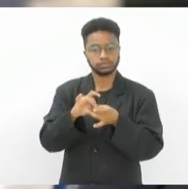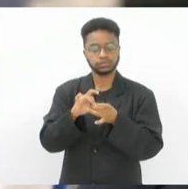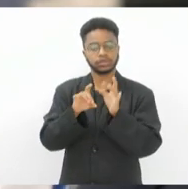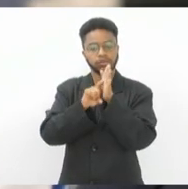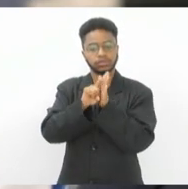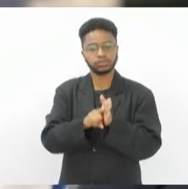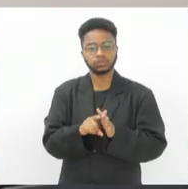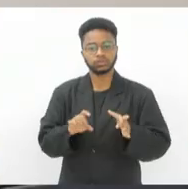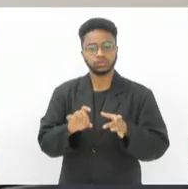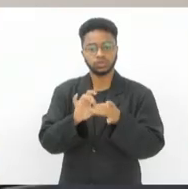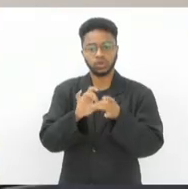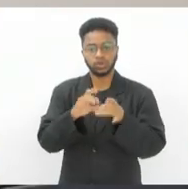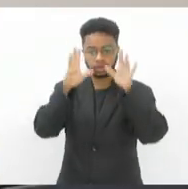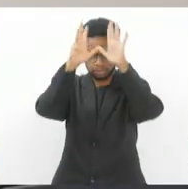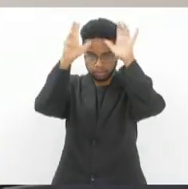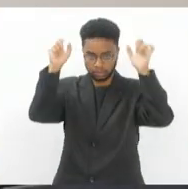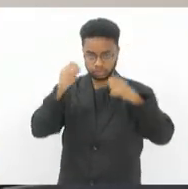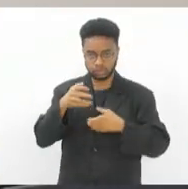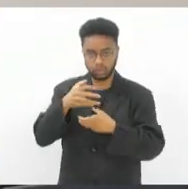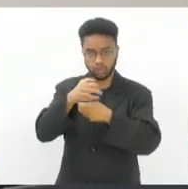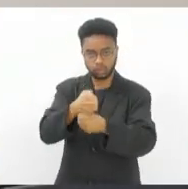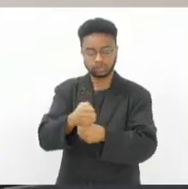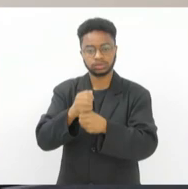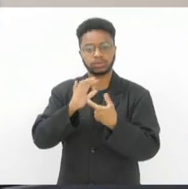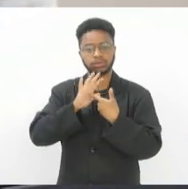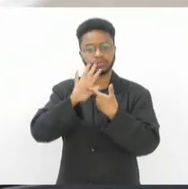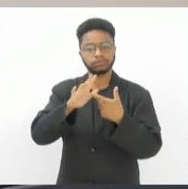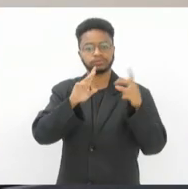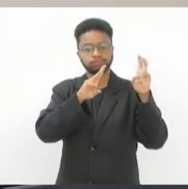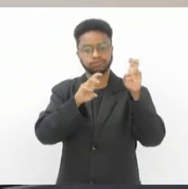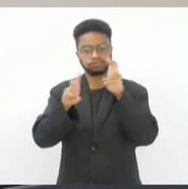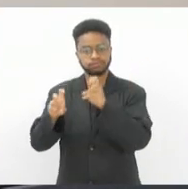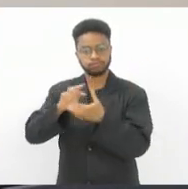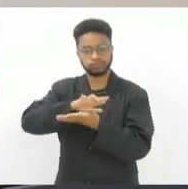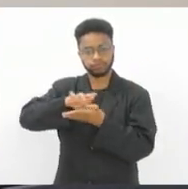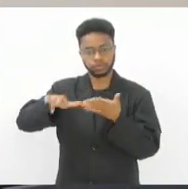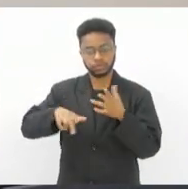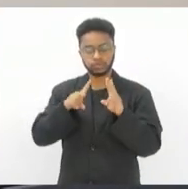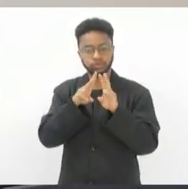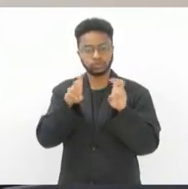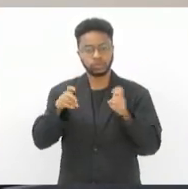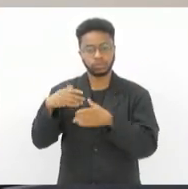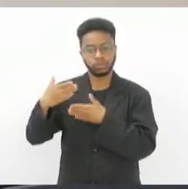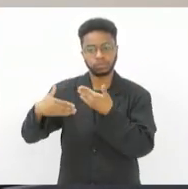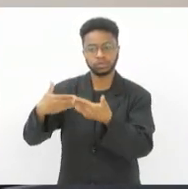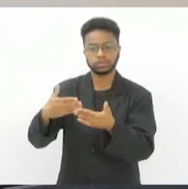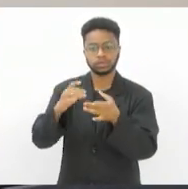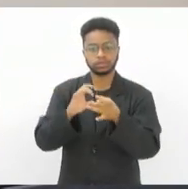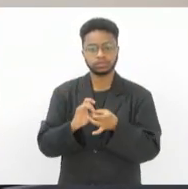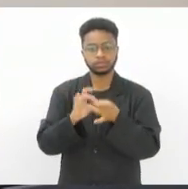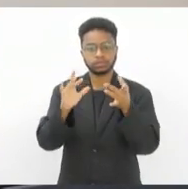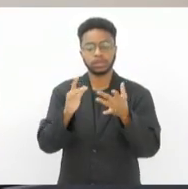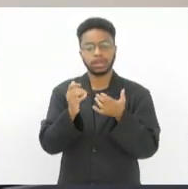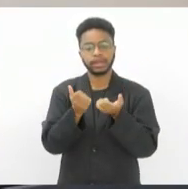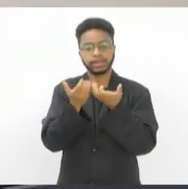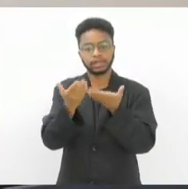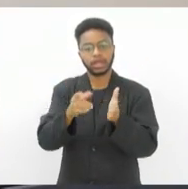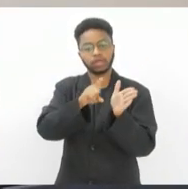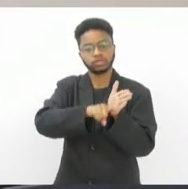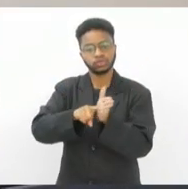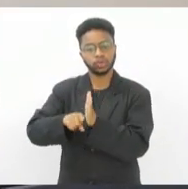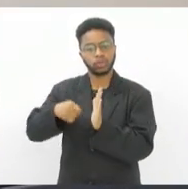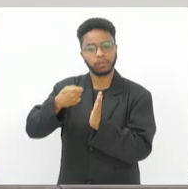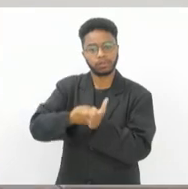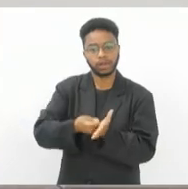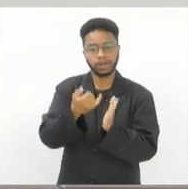de Contas do Estado, que levantou uma série de questionamentos em relação ao processo de concessão de benefícios fiscais pelo governo